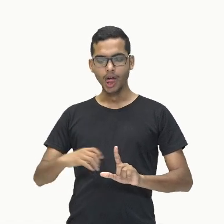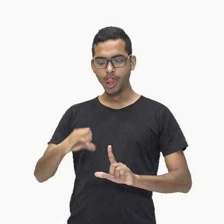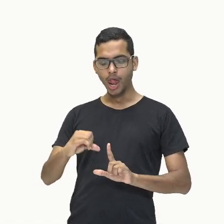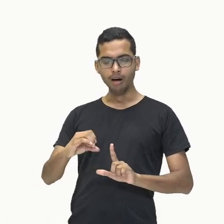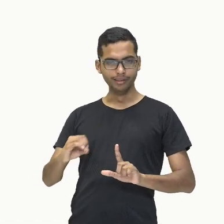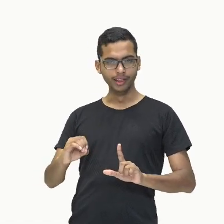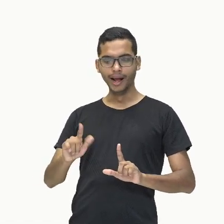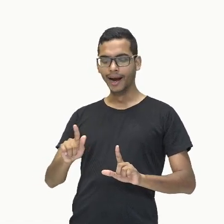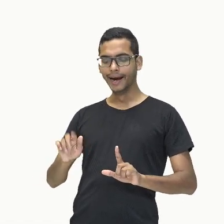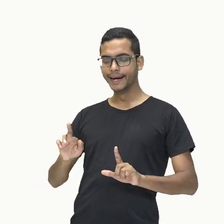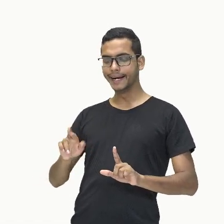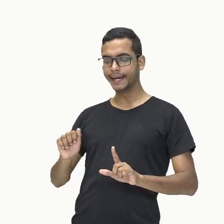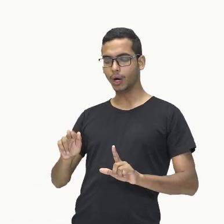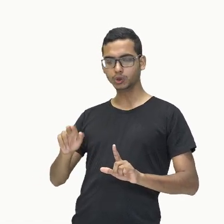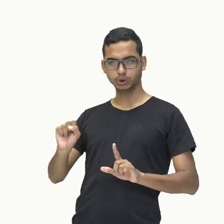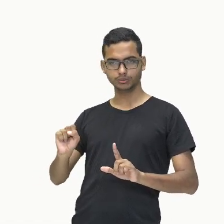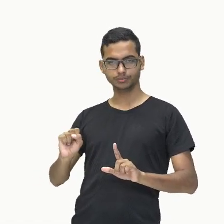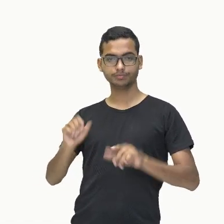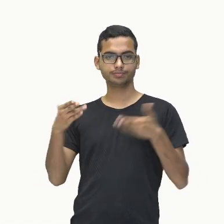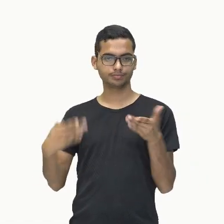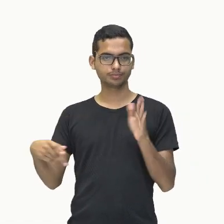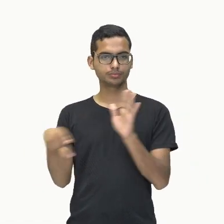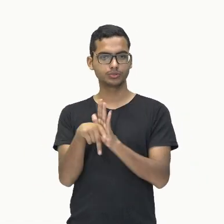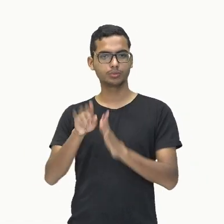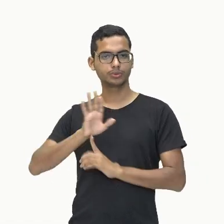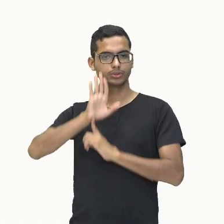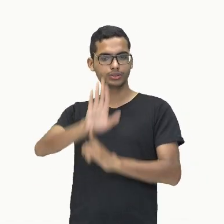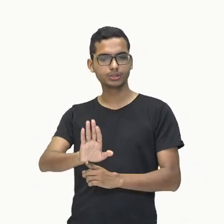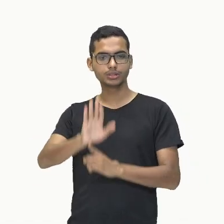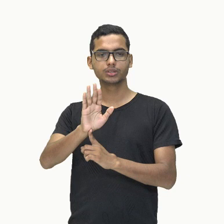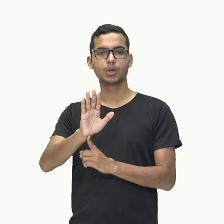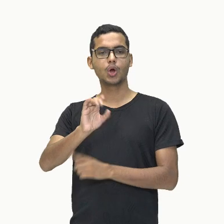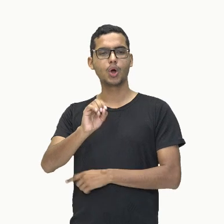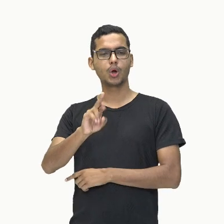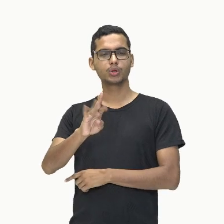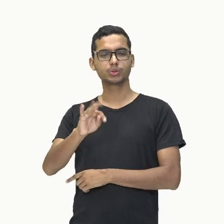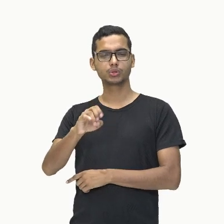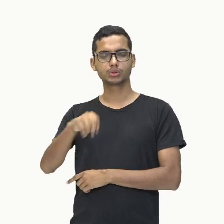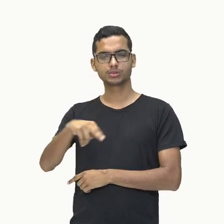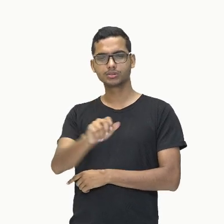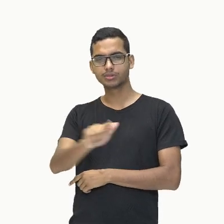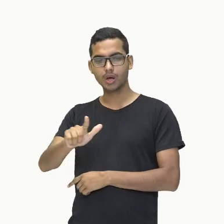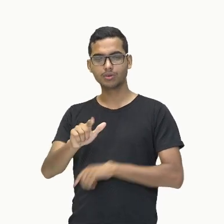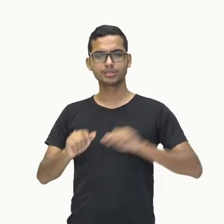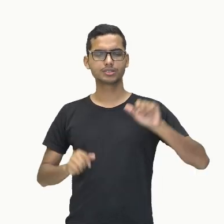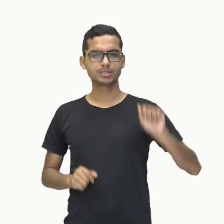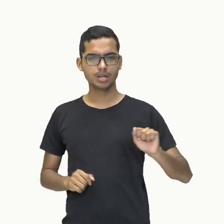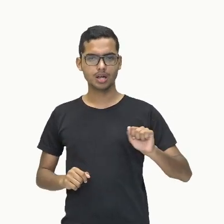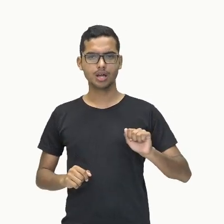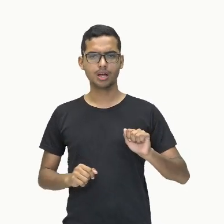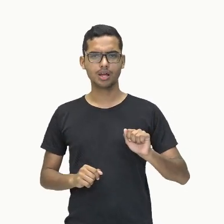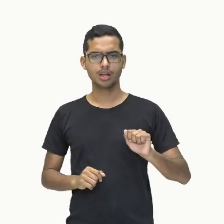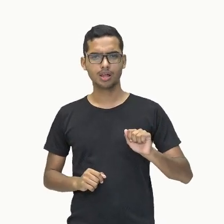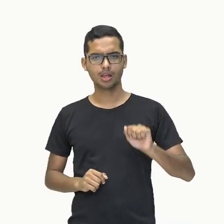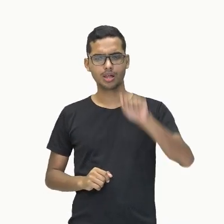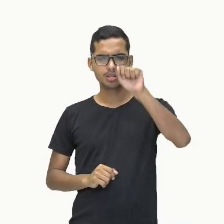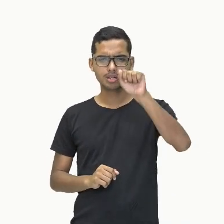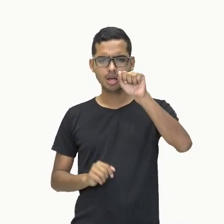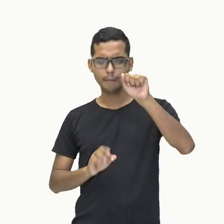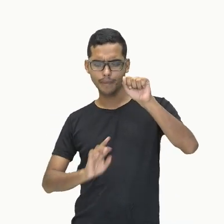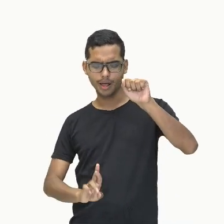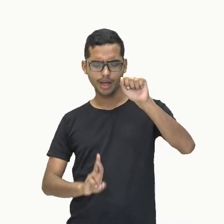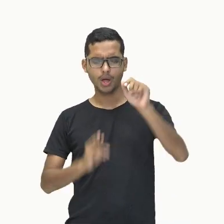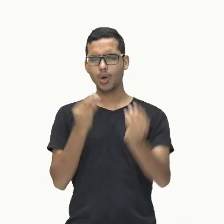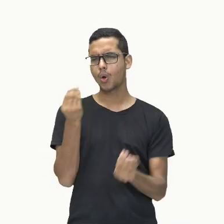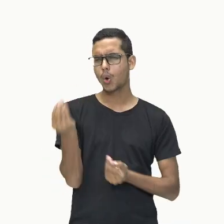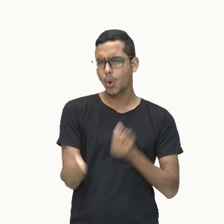é justamente isso que a gente chama de projeção ortogonal de A sobre R, tá? A projeção ortogonal é como